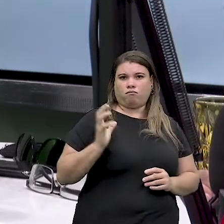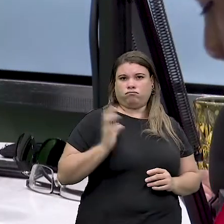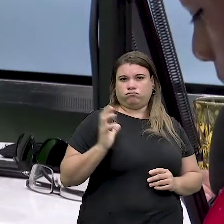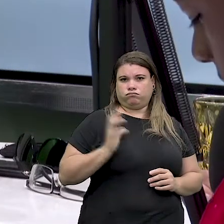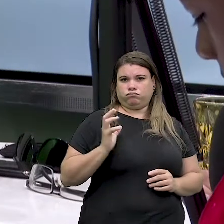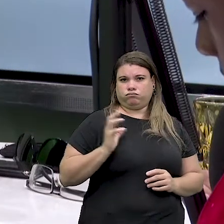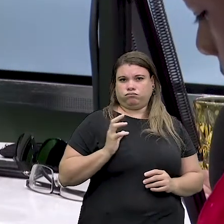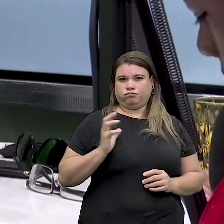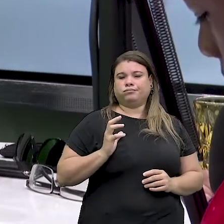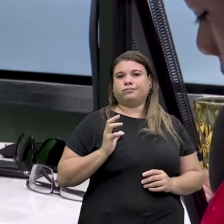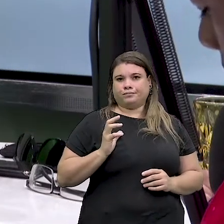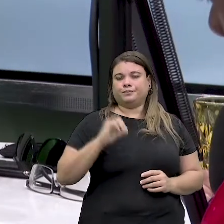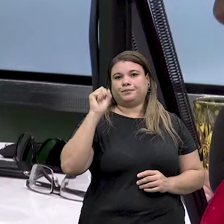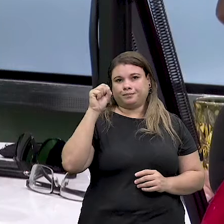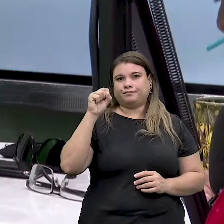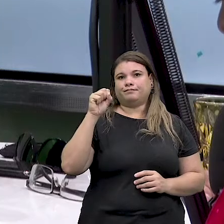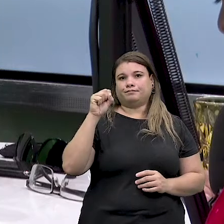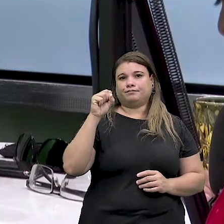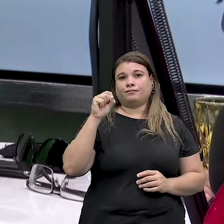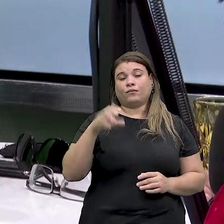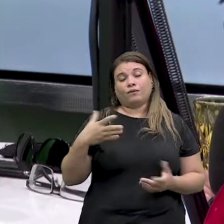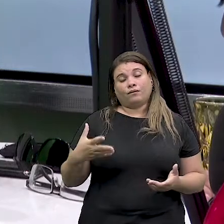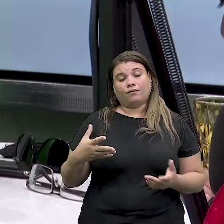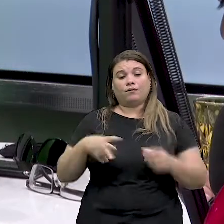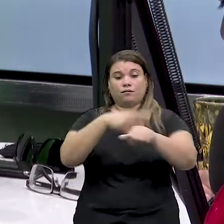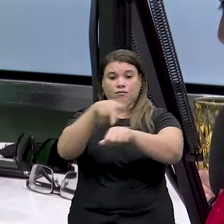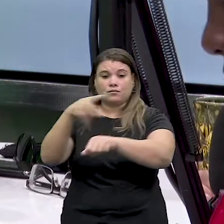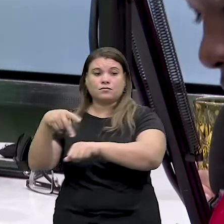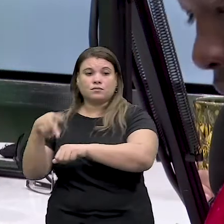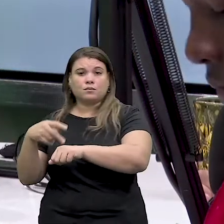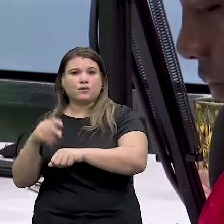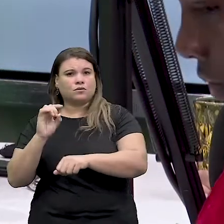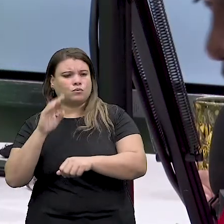ela tinha acesso às mercadorias. Então, nós temos,